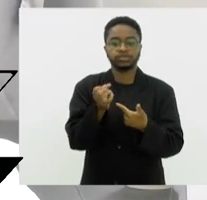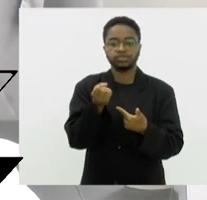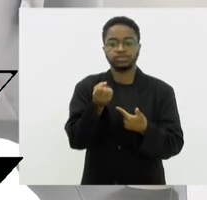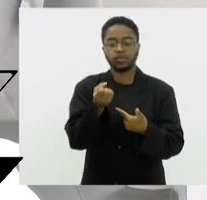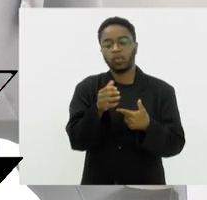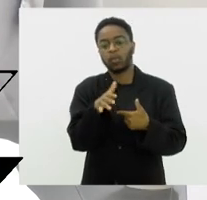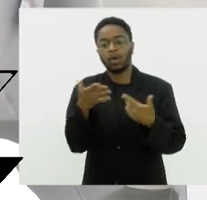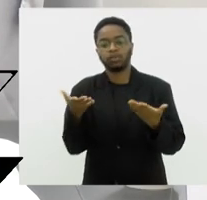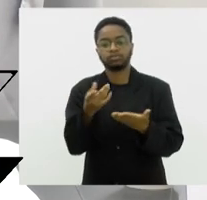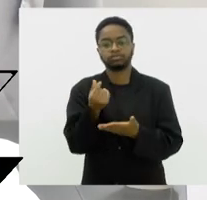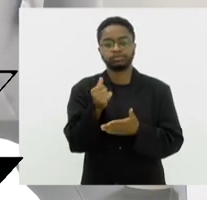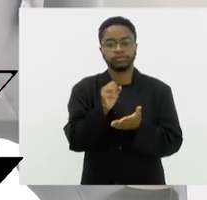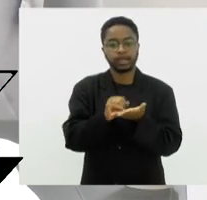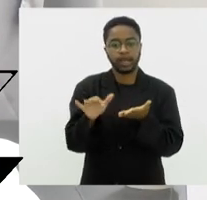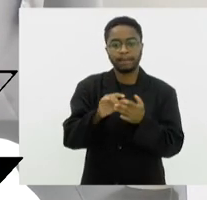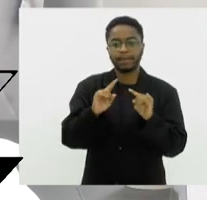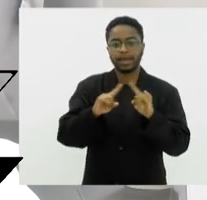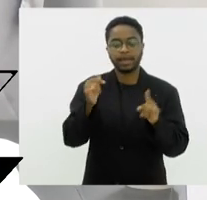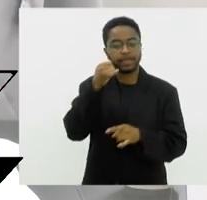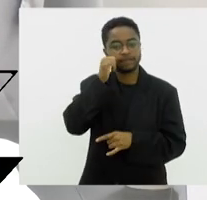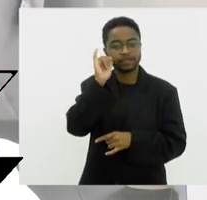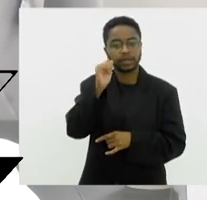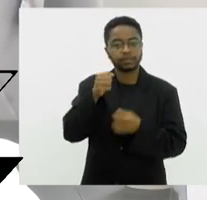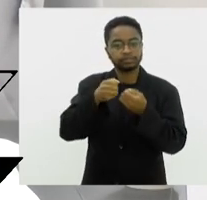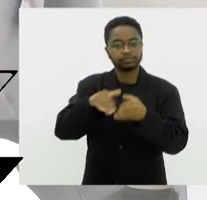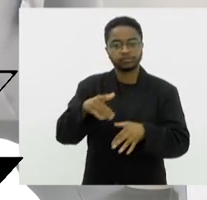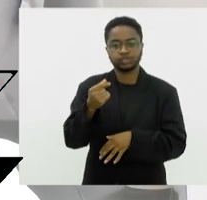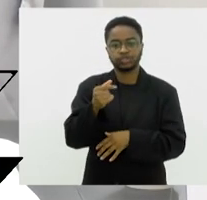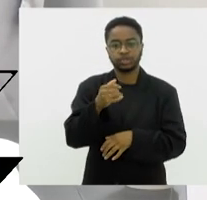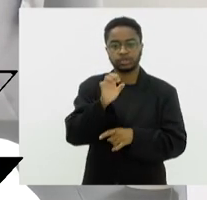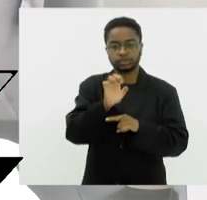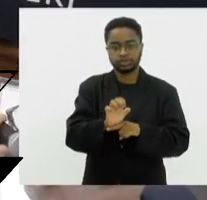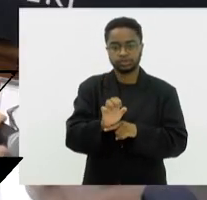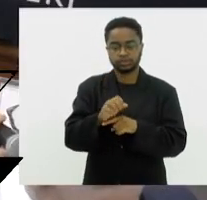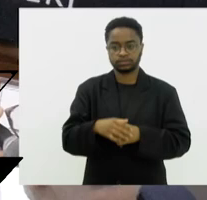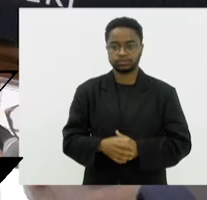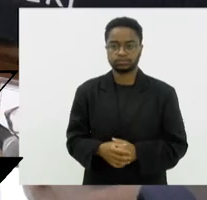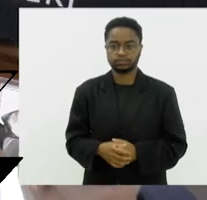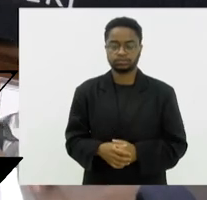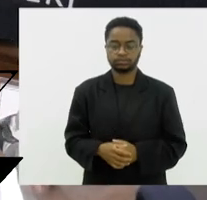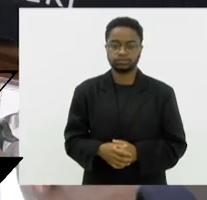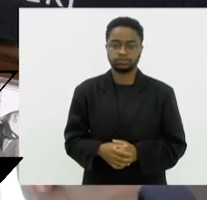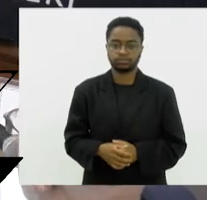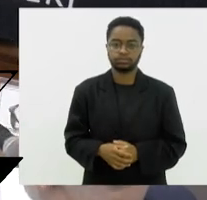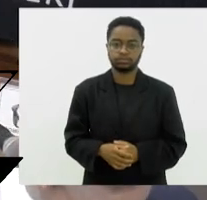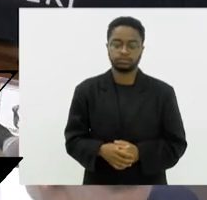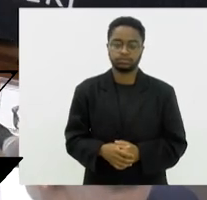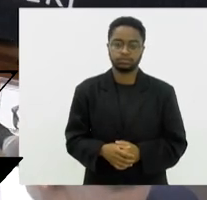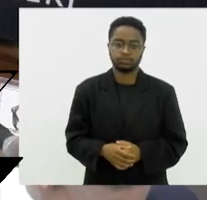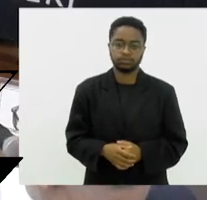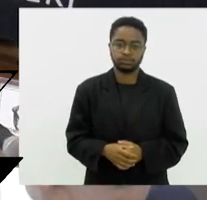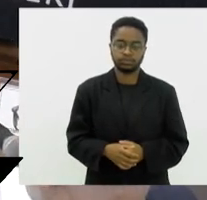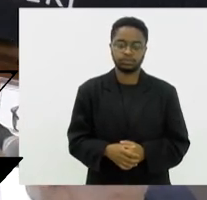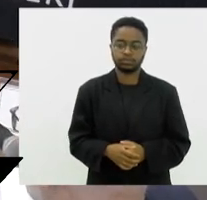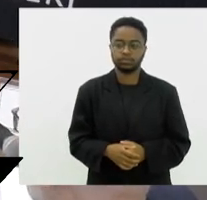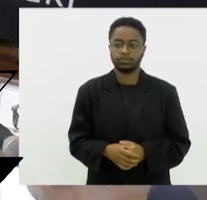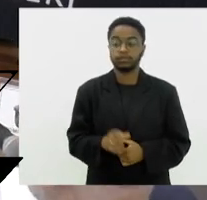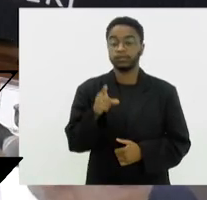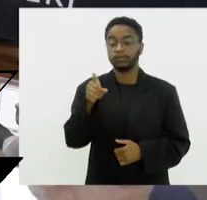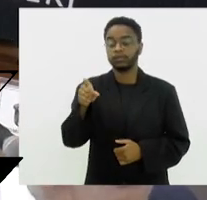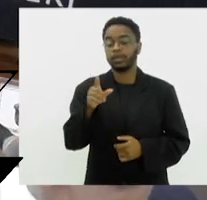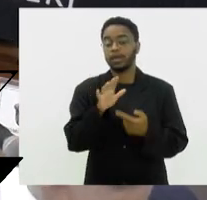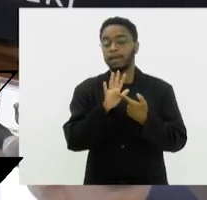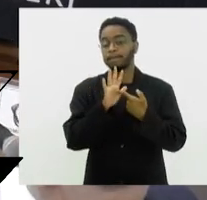qualquer impacto para o erário estadual. Deputado Luiz Paulo. Presidente, o senhor traz uma